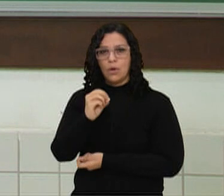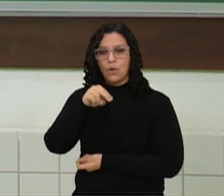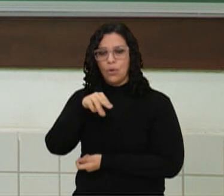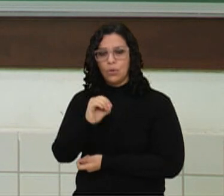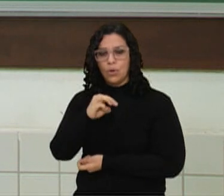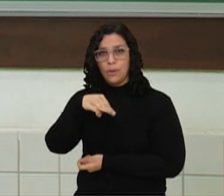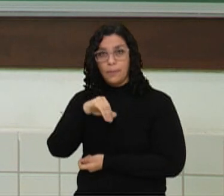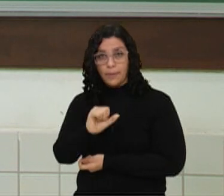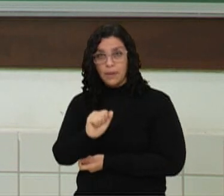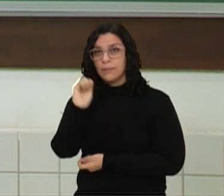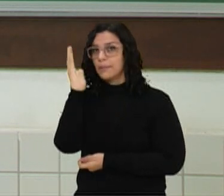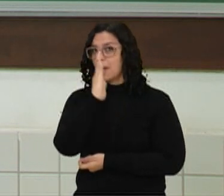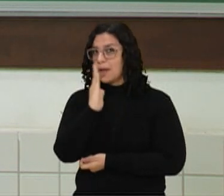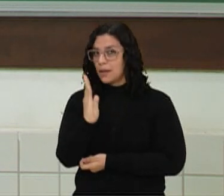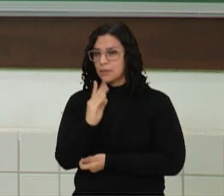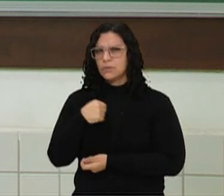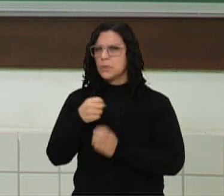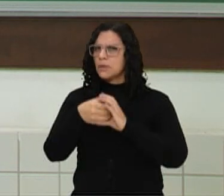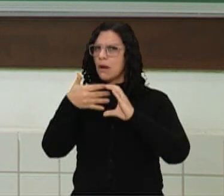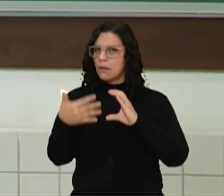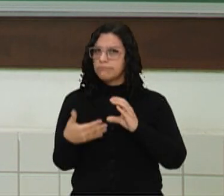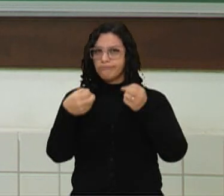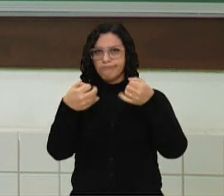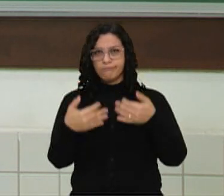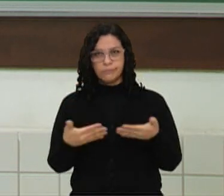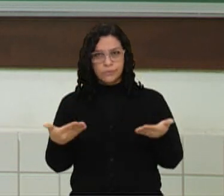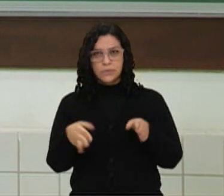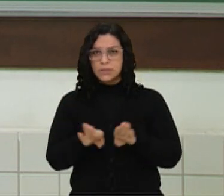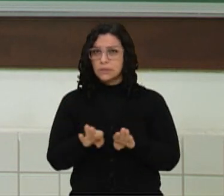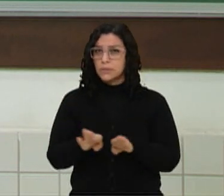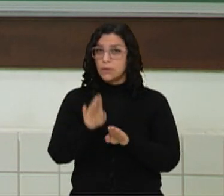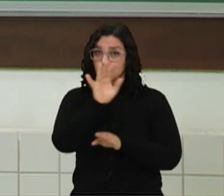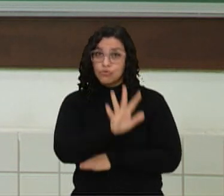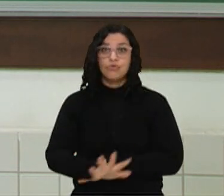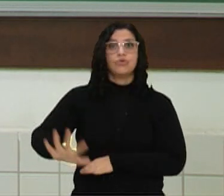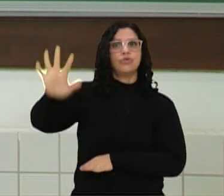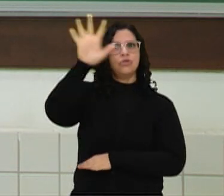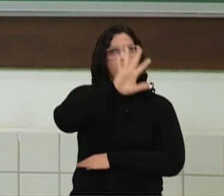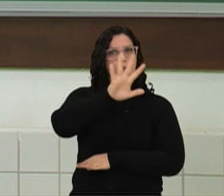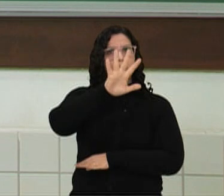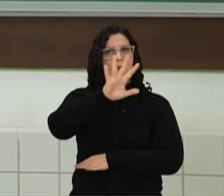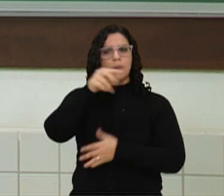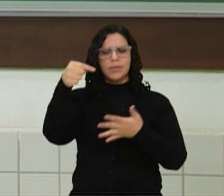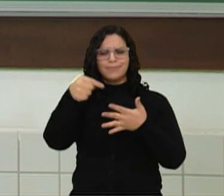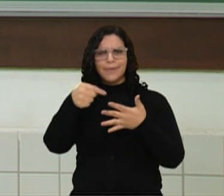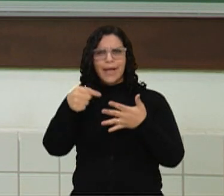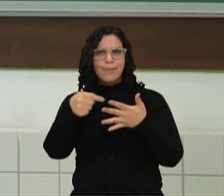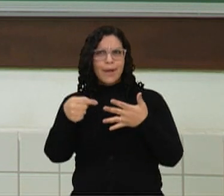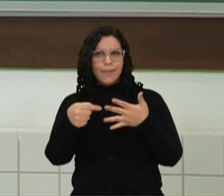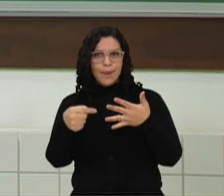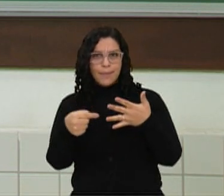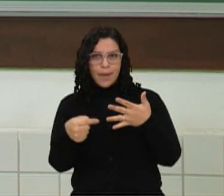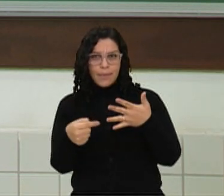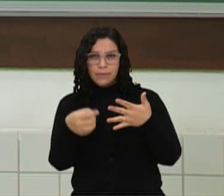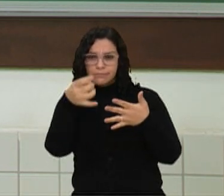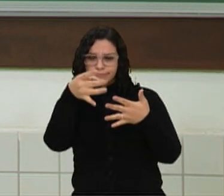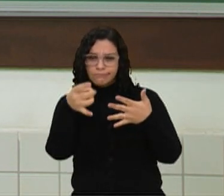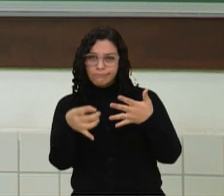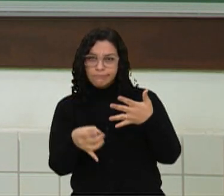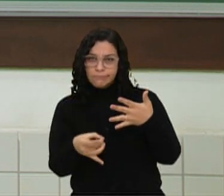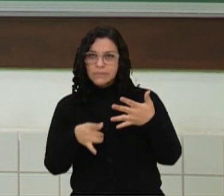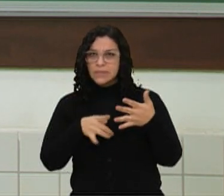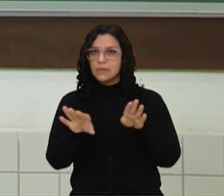vamos entender um pouquinho essas características, primeiro no geral e depois a gente vai detalhando cada região, como a